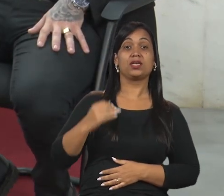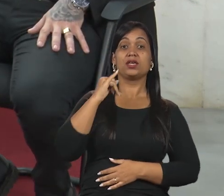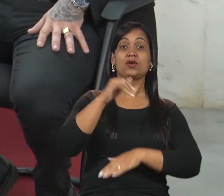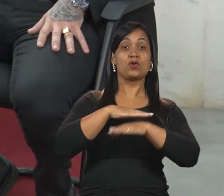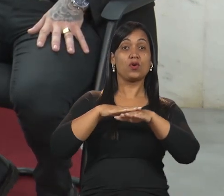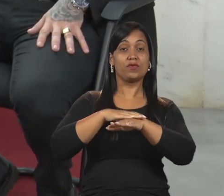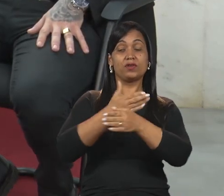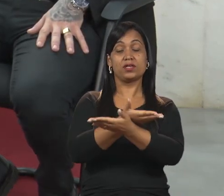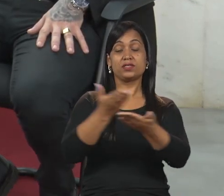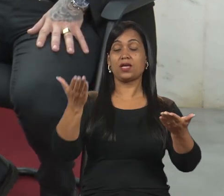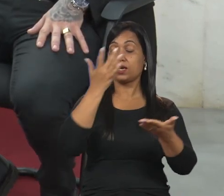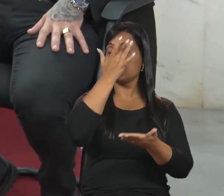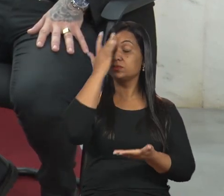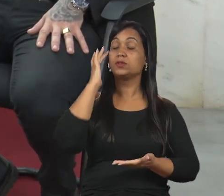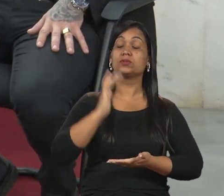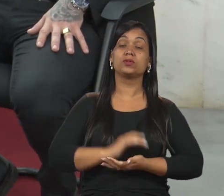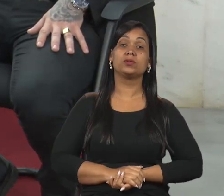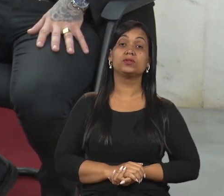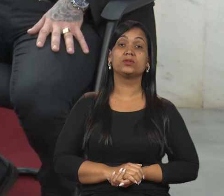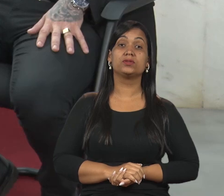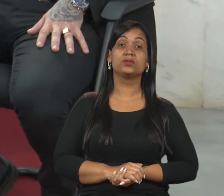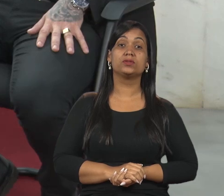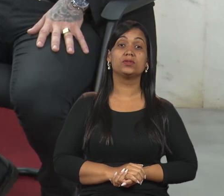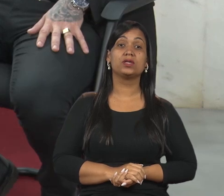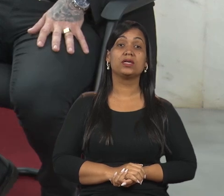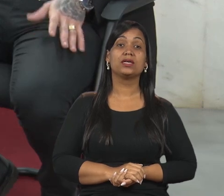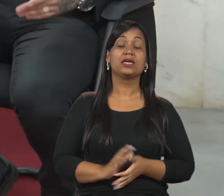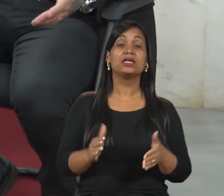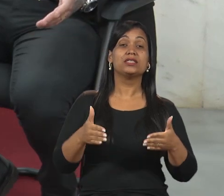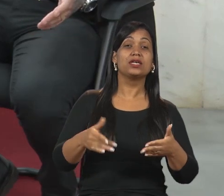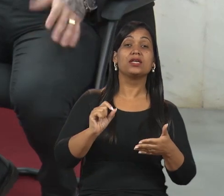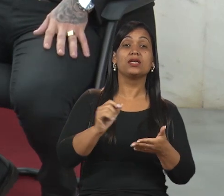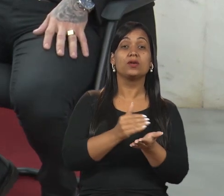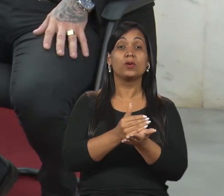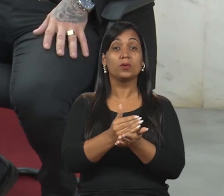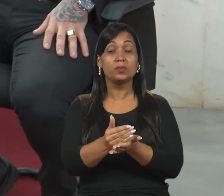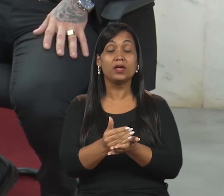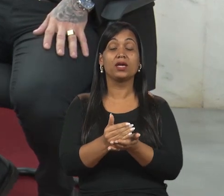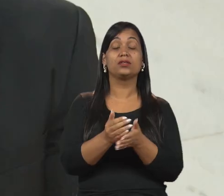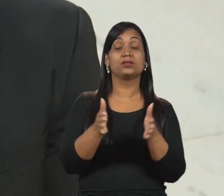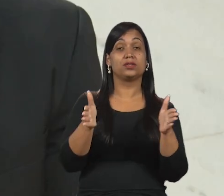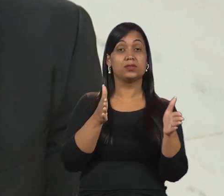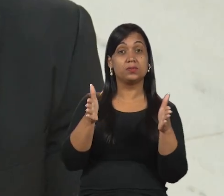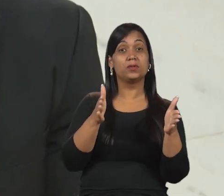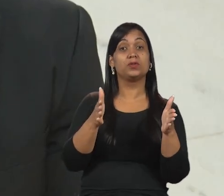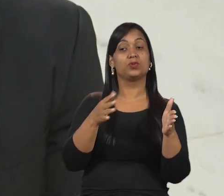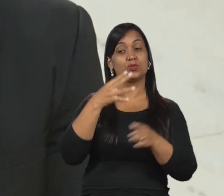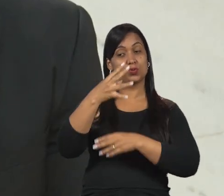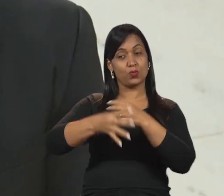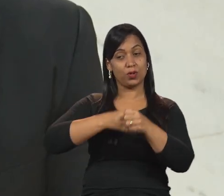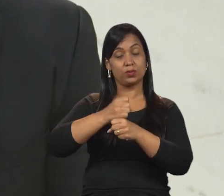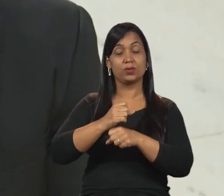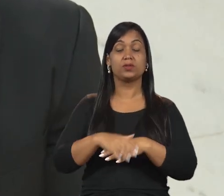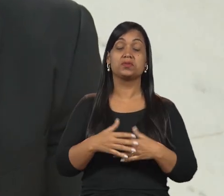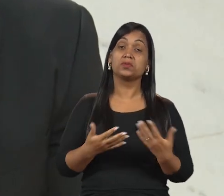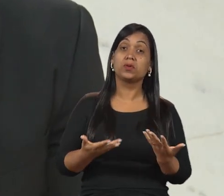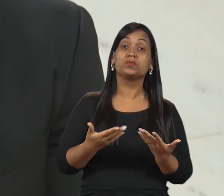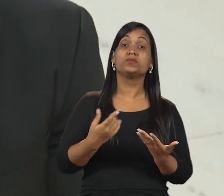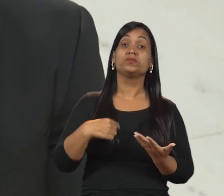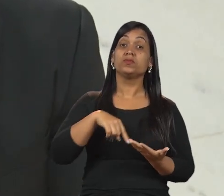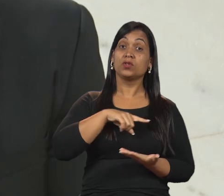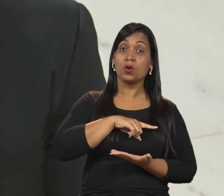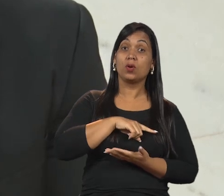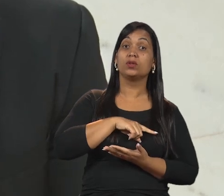com o público. Chegando aí no começo desse mandato, a gente, graças a